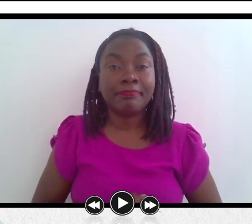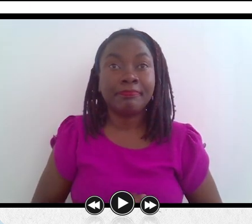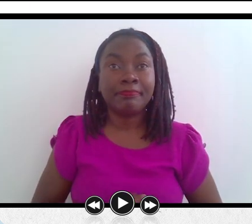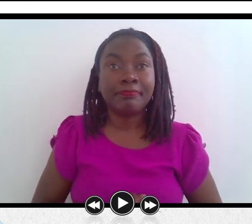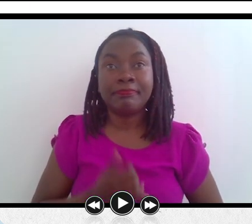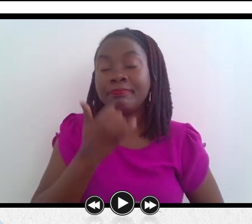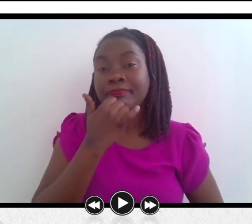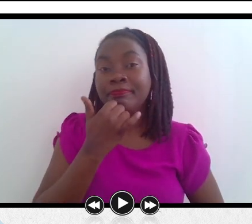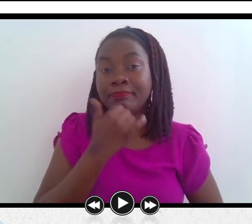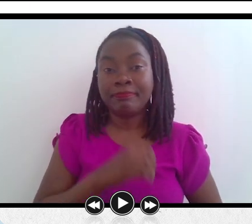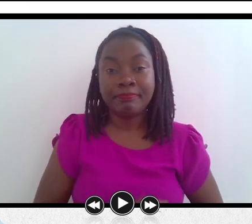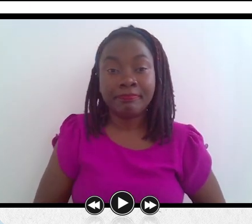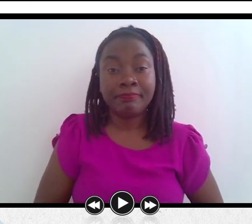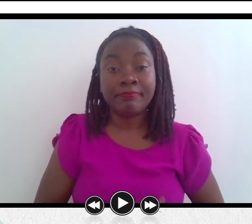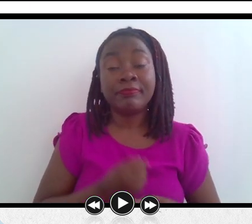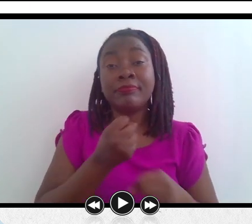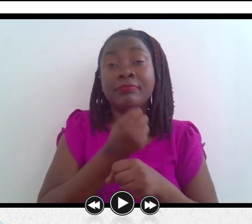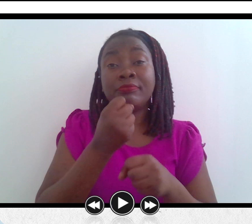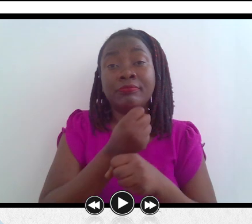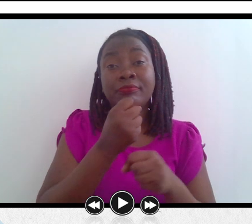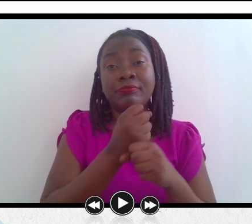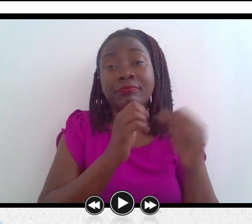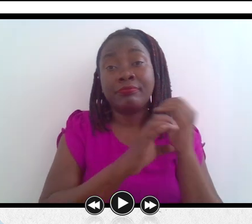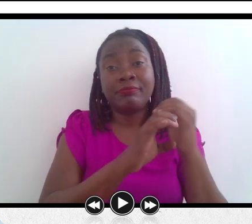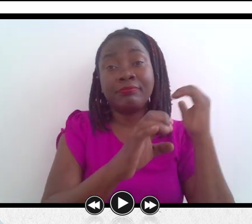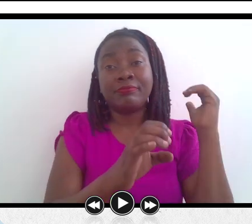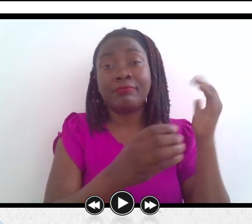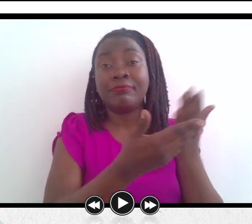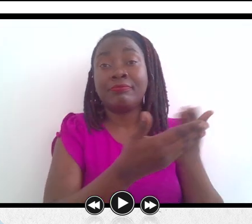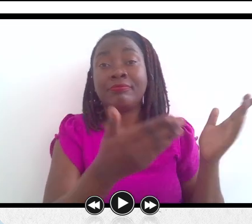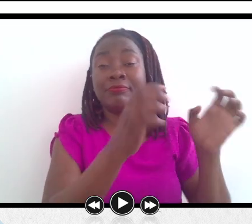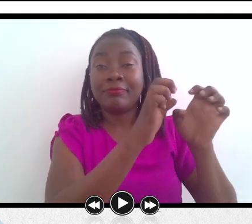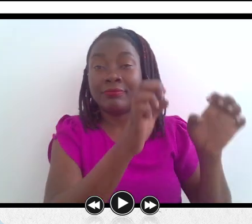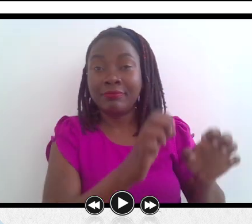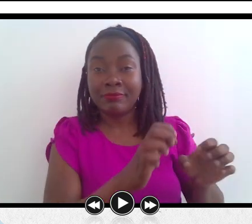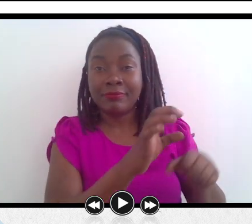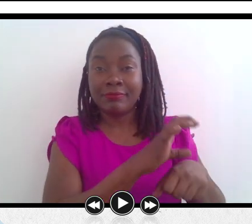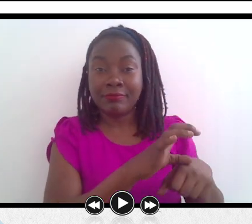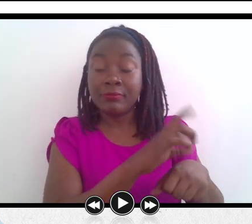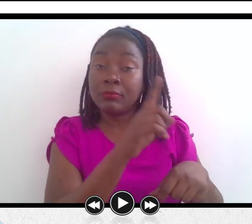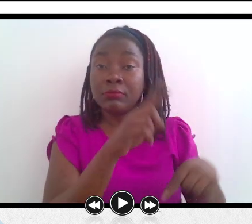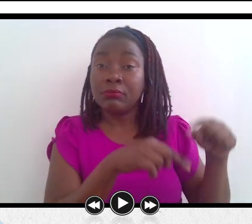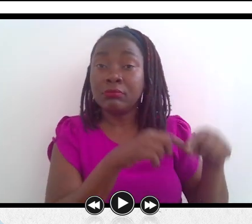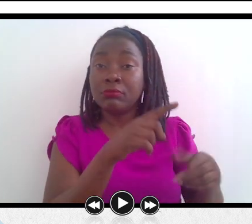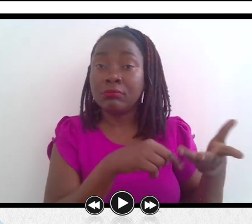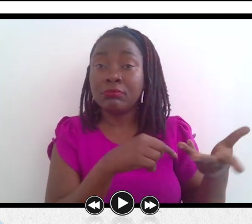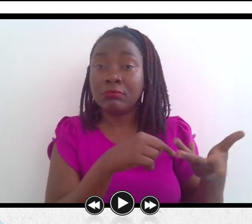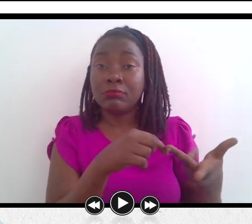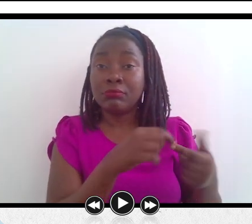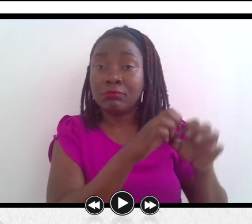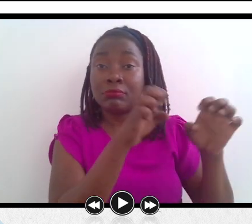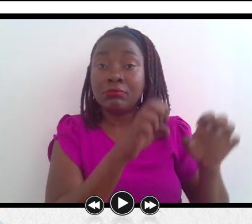desculpa, medidas estruturais são as obras de engenharia. Né? Aquela infraestrutura cinza é uma medida estrutural. As